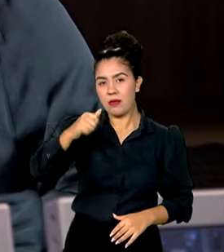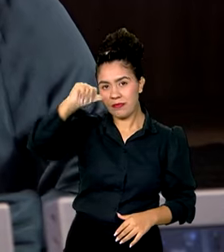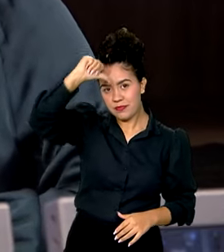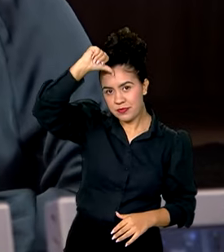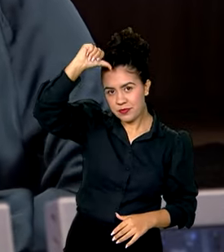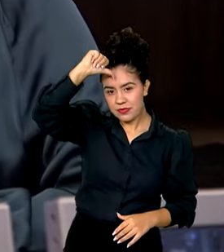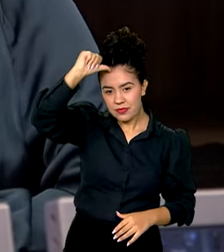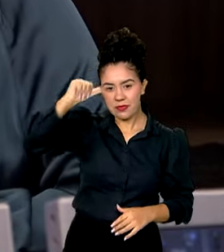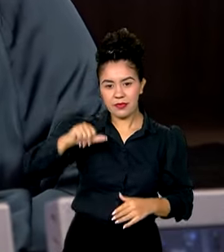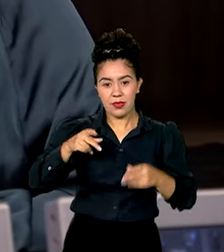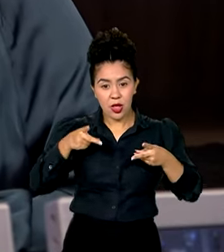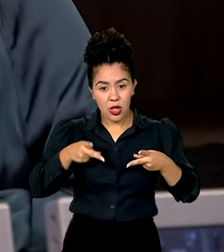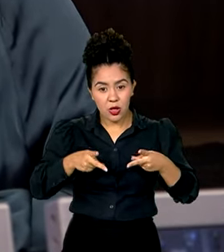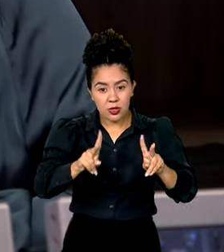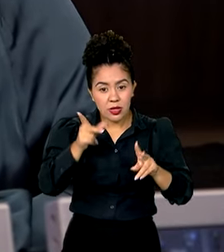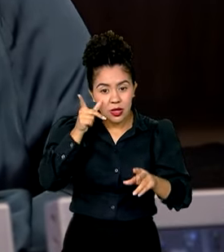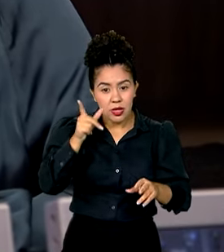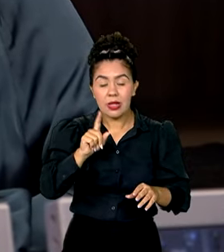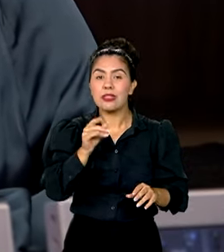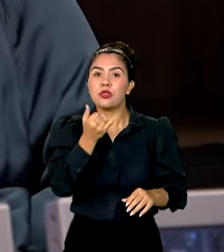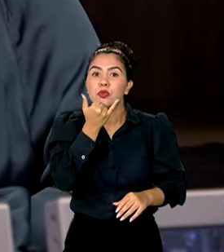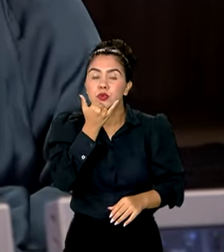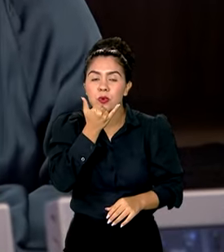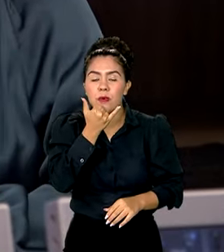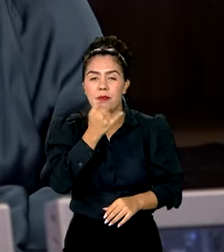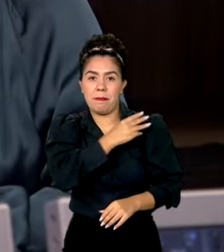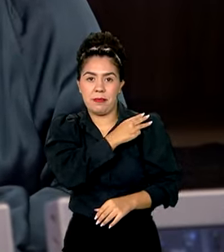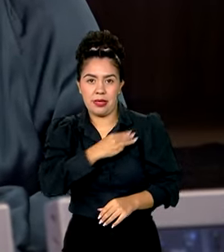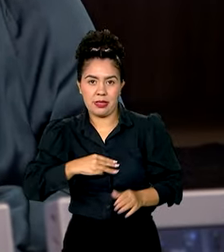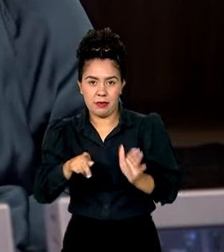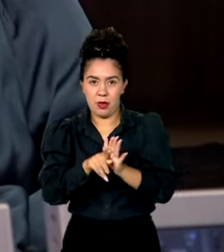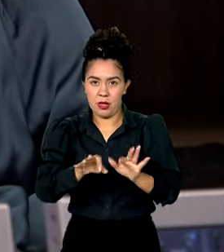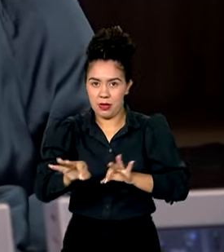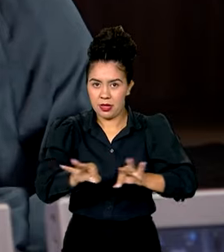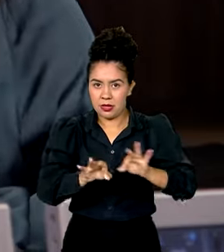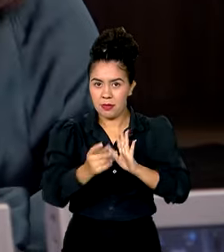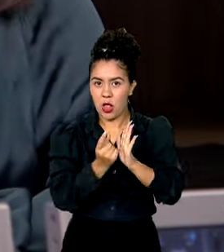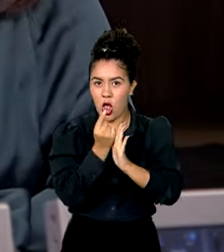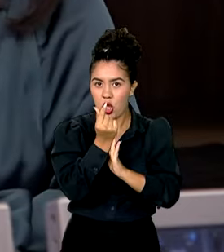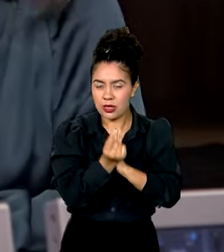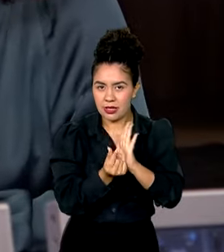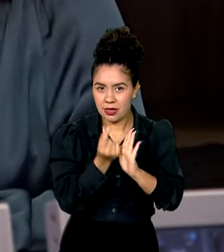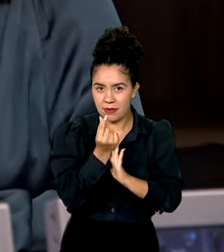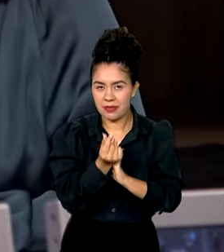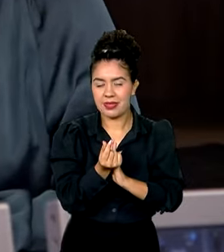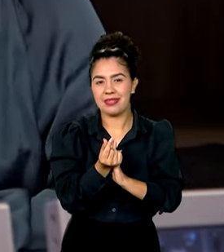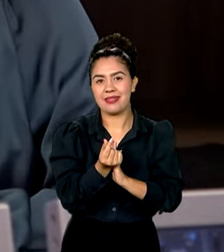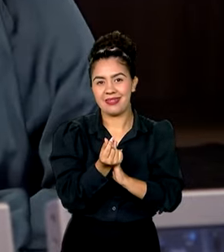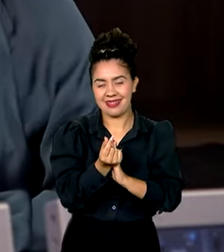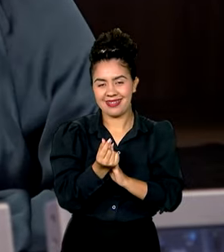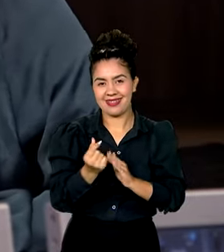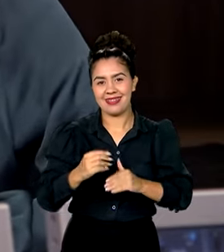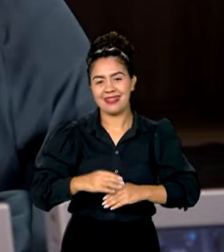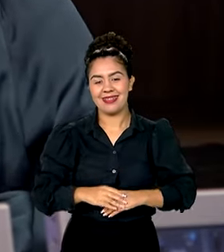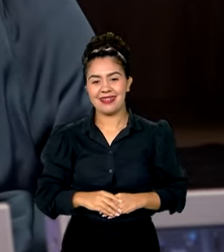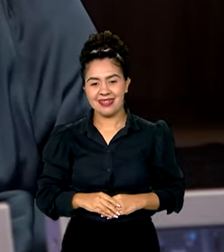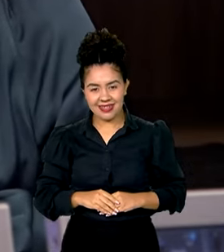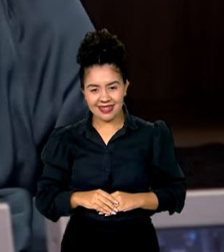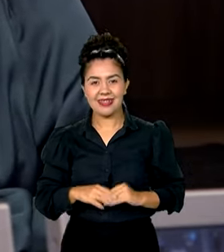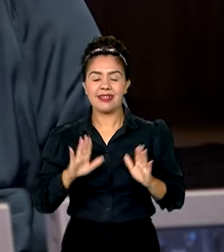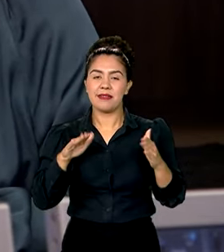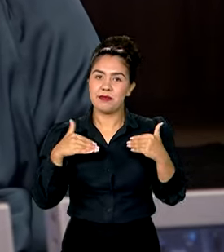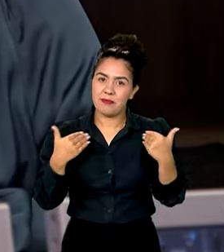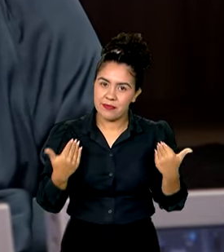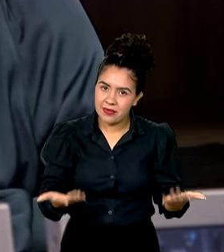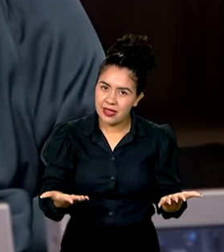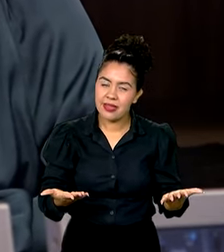continue ministra do planejamento e orçamento não da gestão da gestão é Ester duec Então é